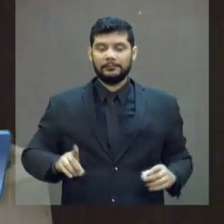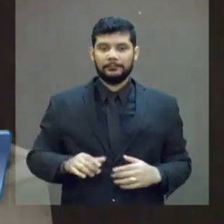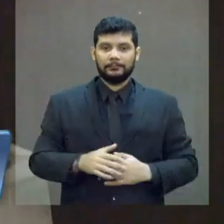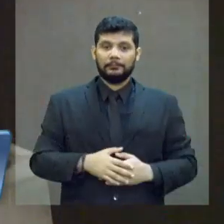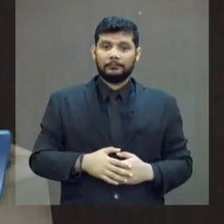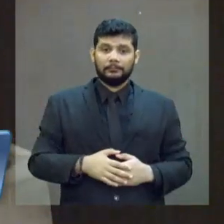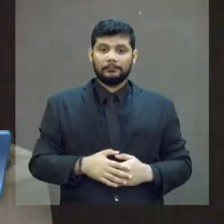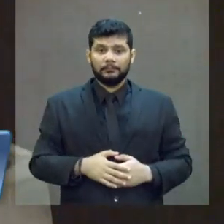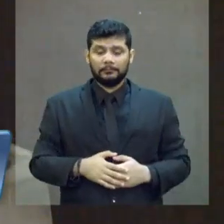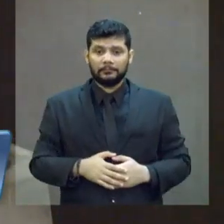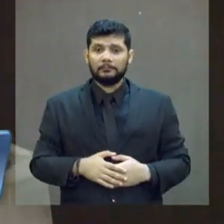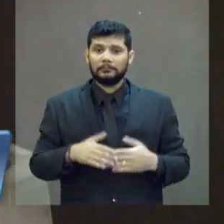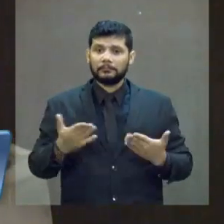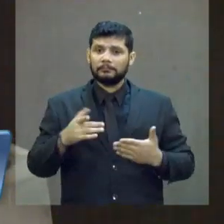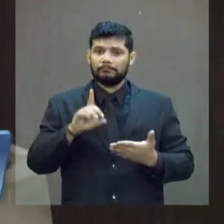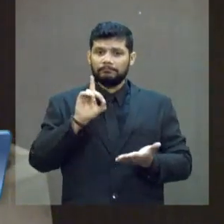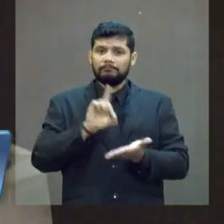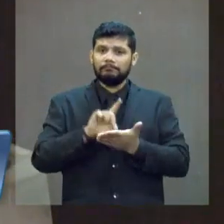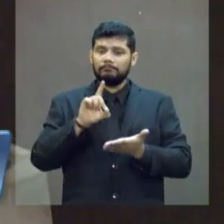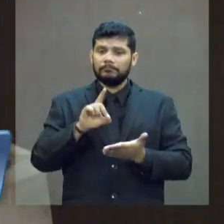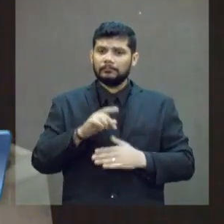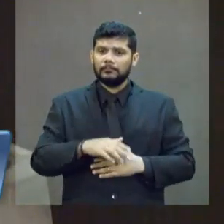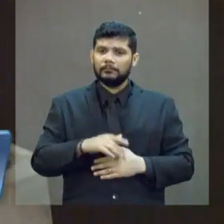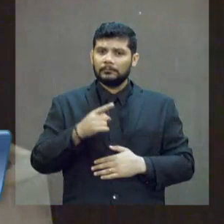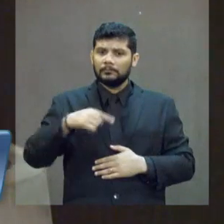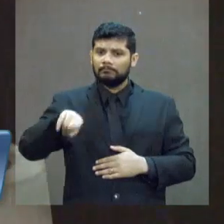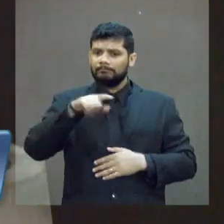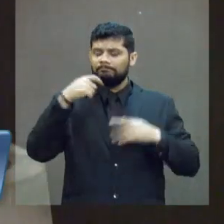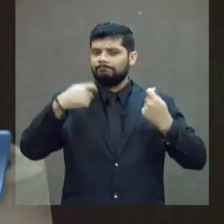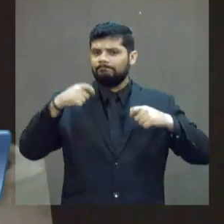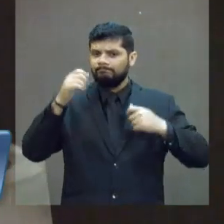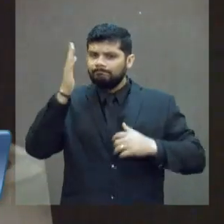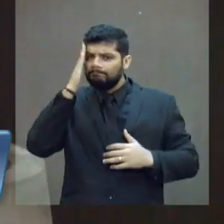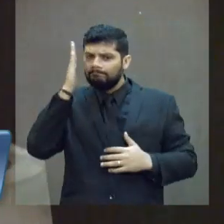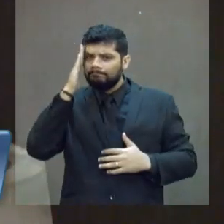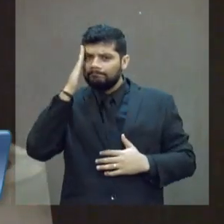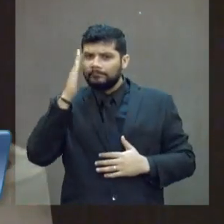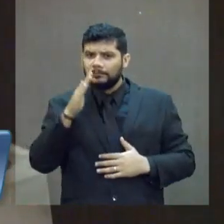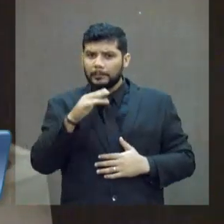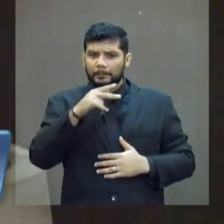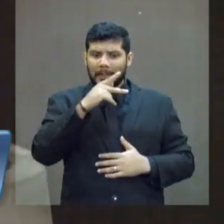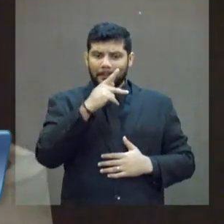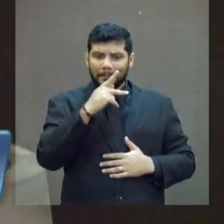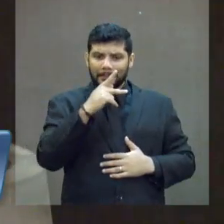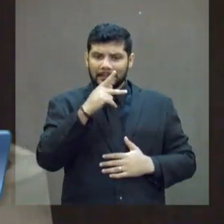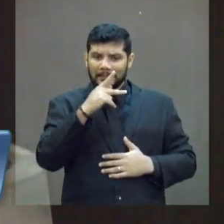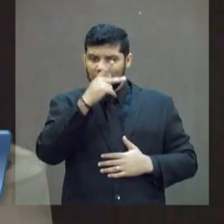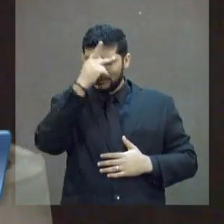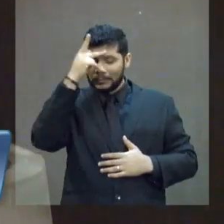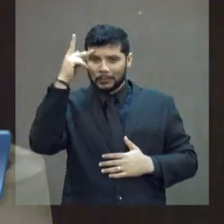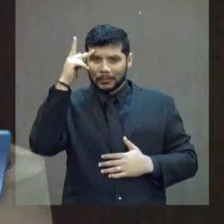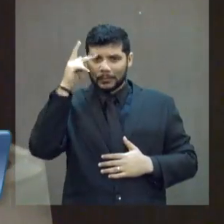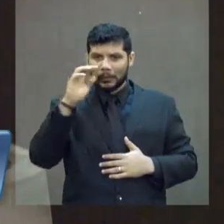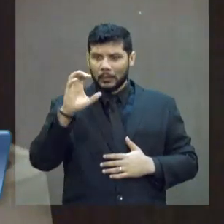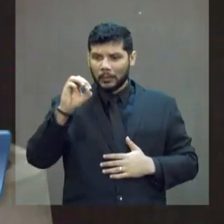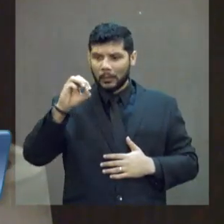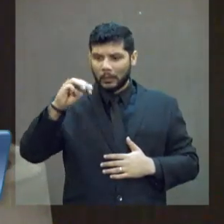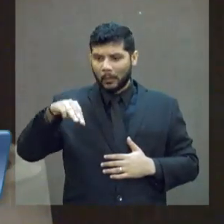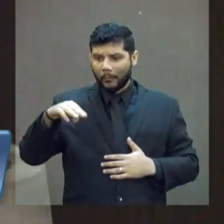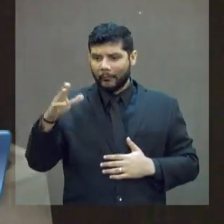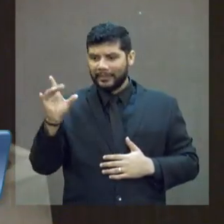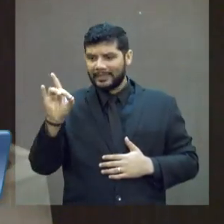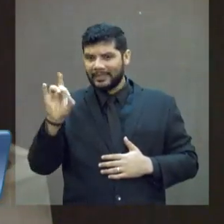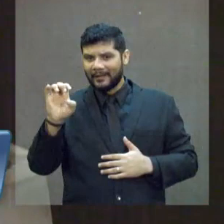E é muito importante sublinhar esse conceito. Pessoa com deficiência. A pessoa não é